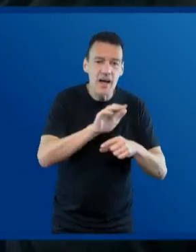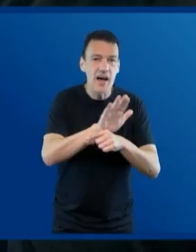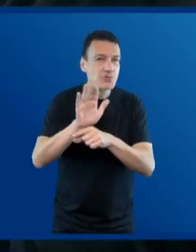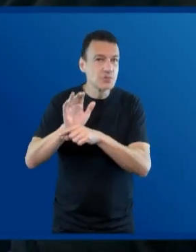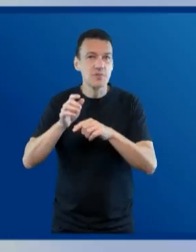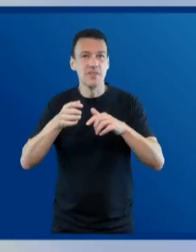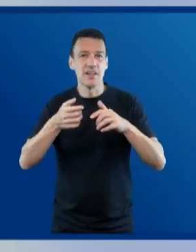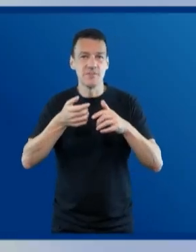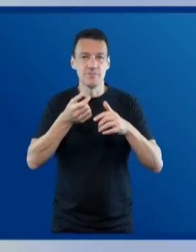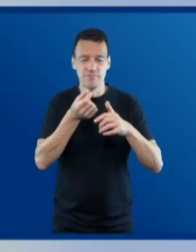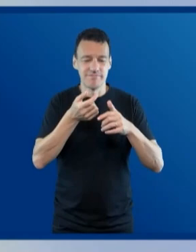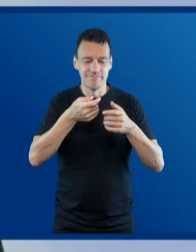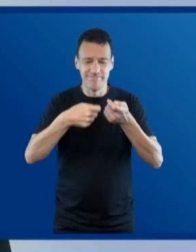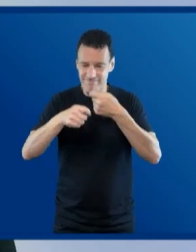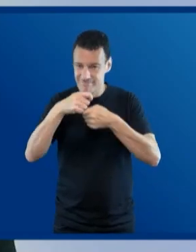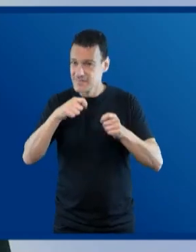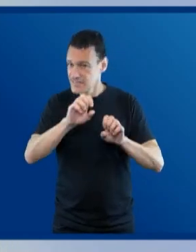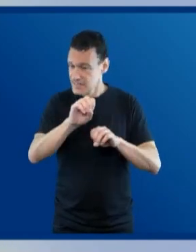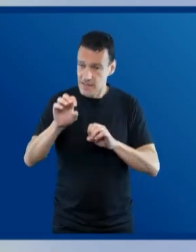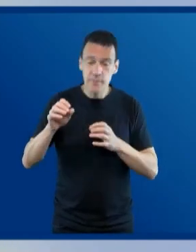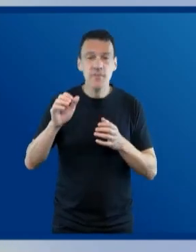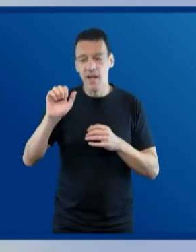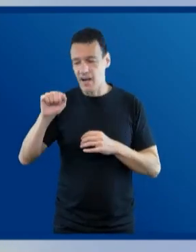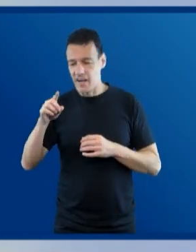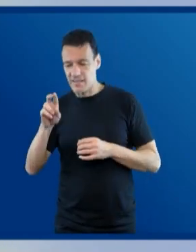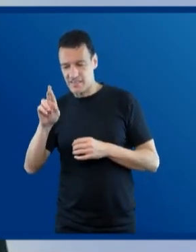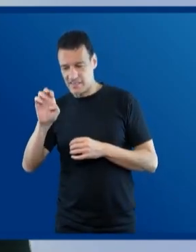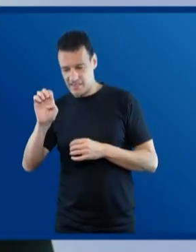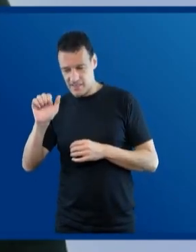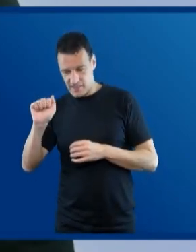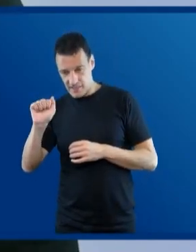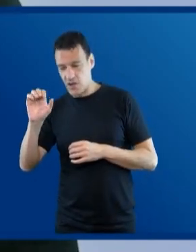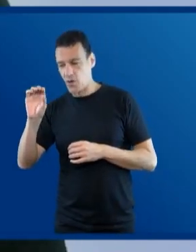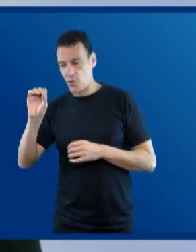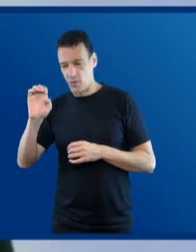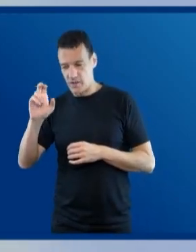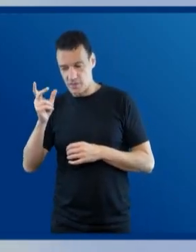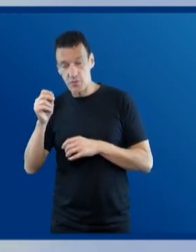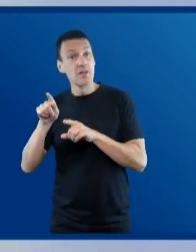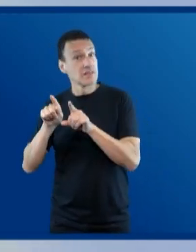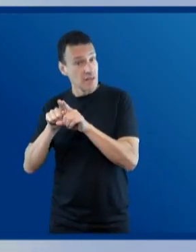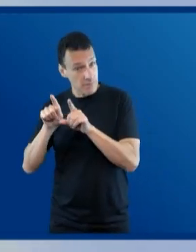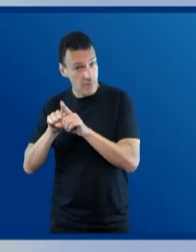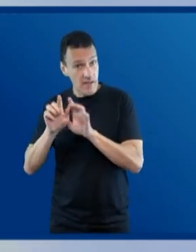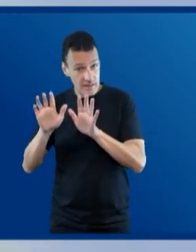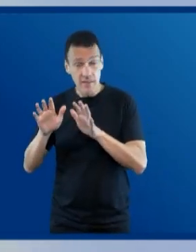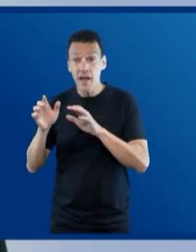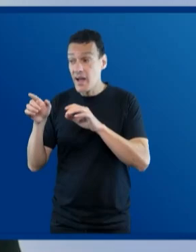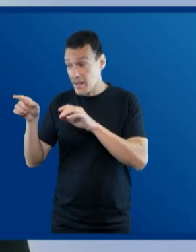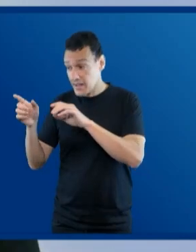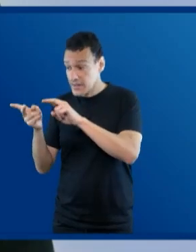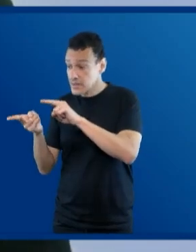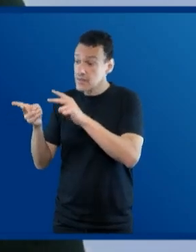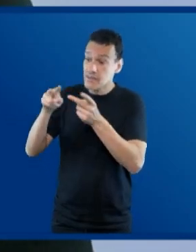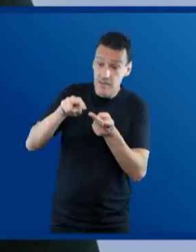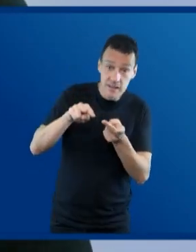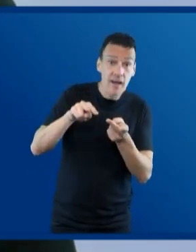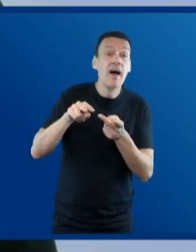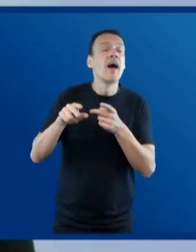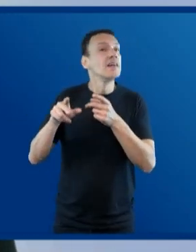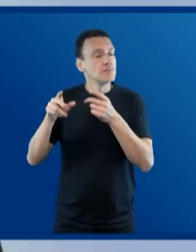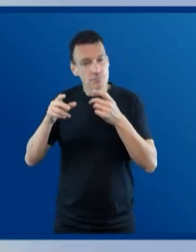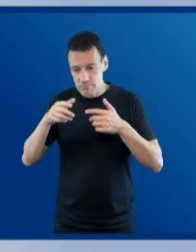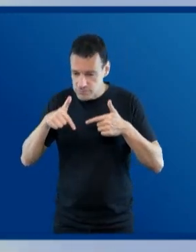Coelho, que no período de transição trabalhou ativamente, arduamente para continuar com todos esses projetos